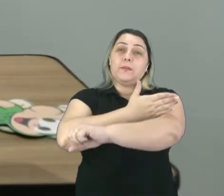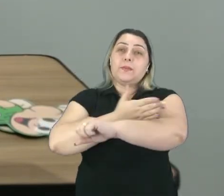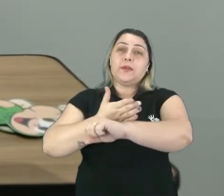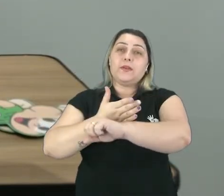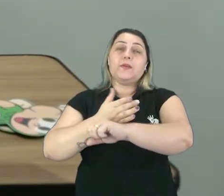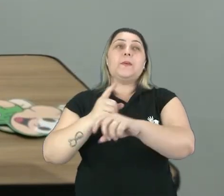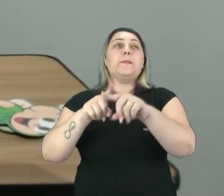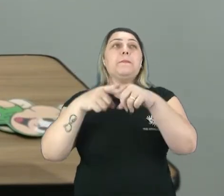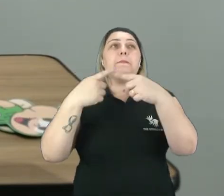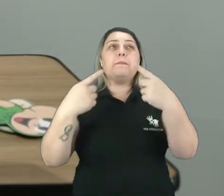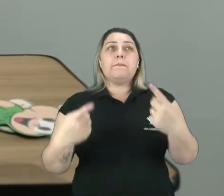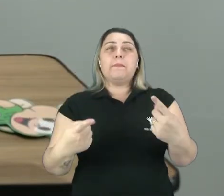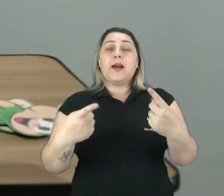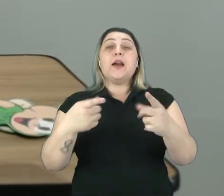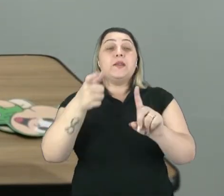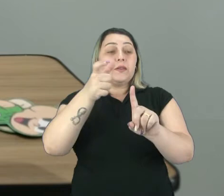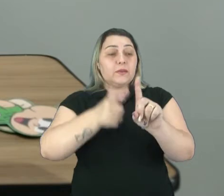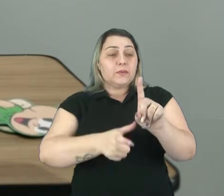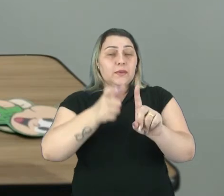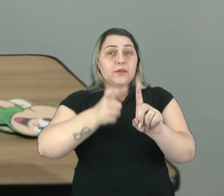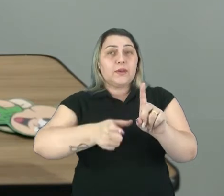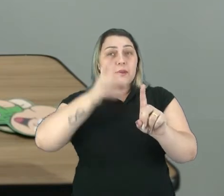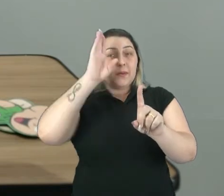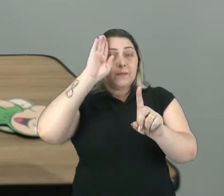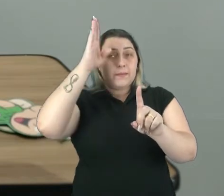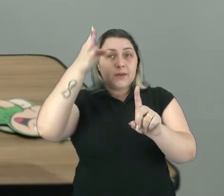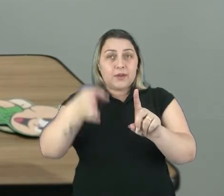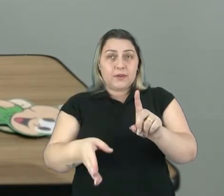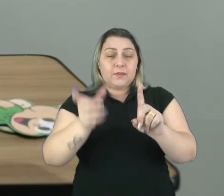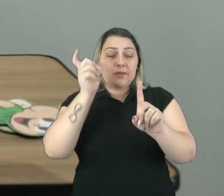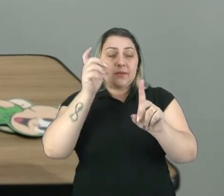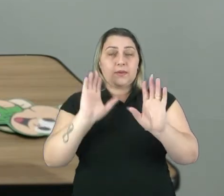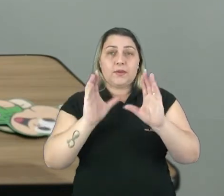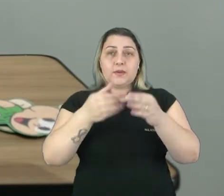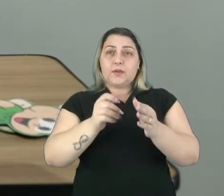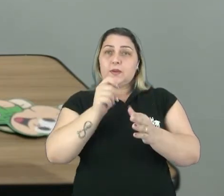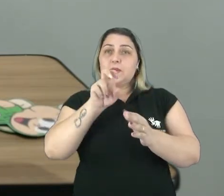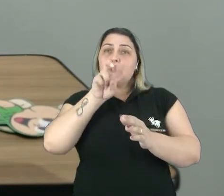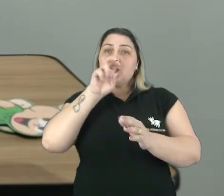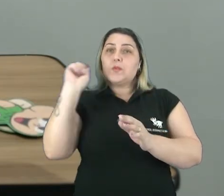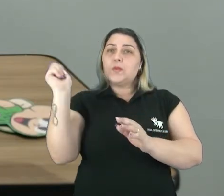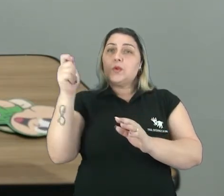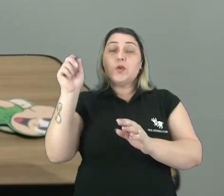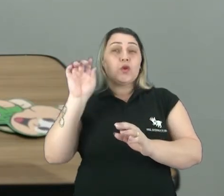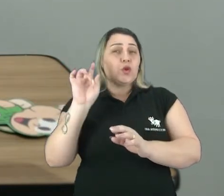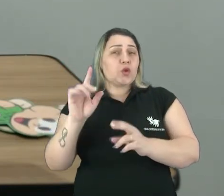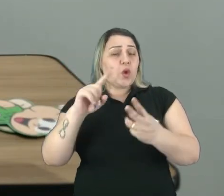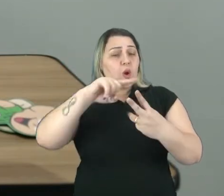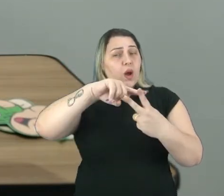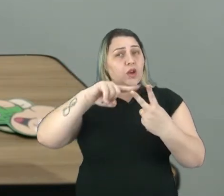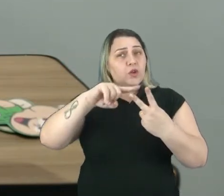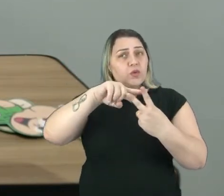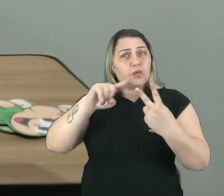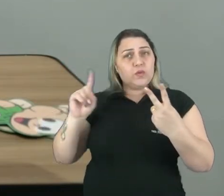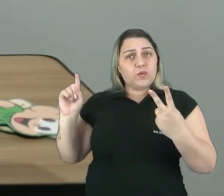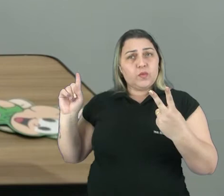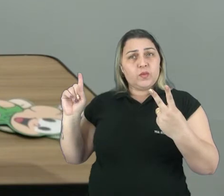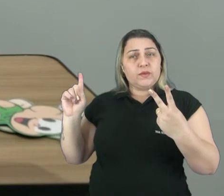branco. Mas será que os personagens principais da Turma da Mônica são só Mônica e